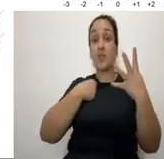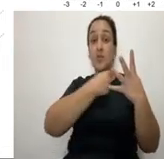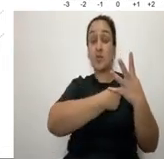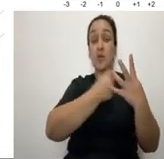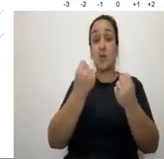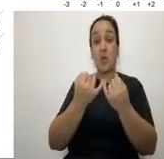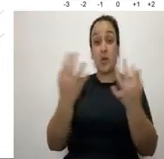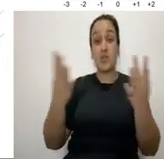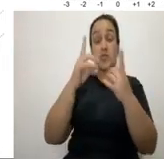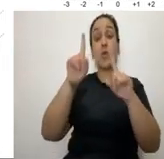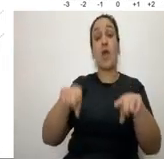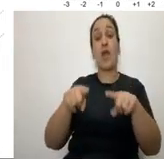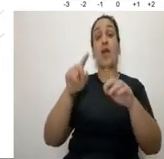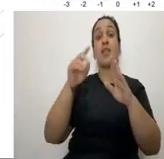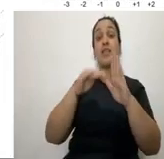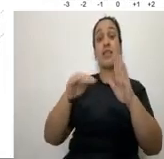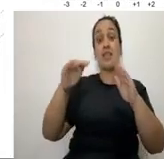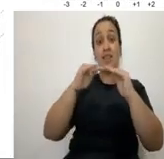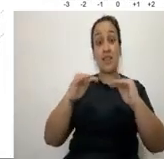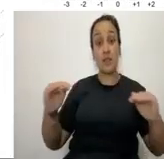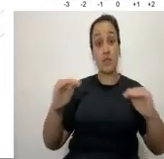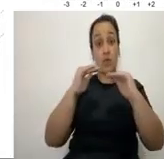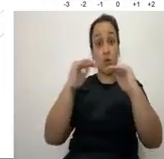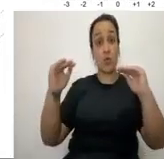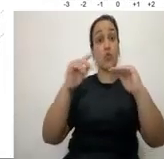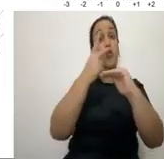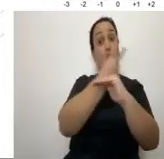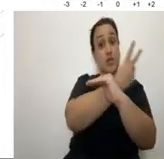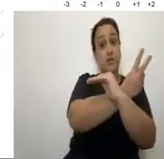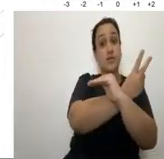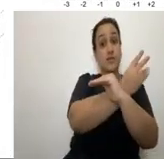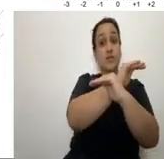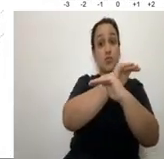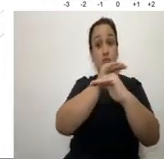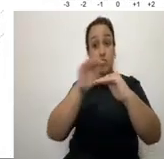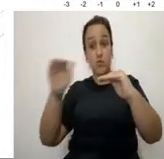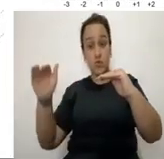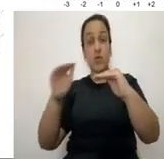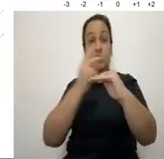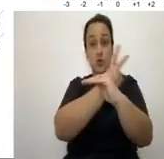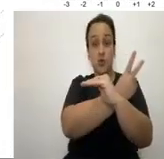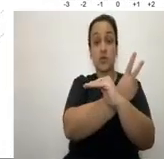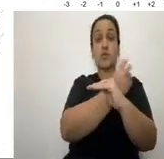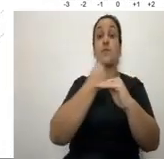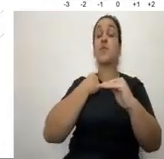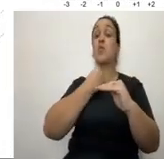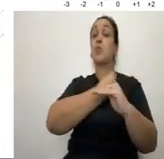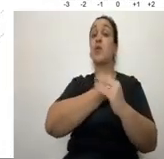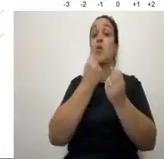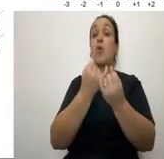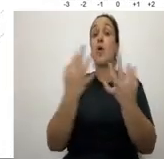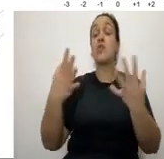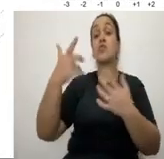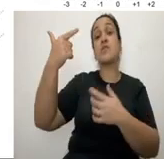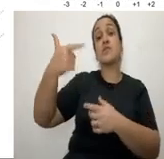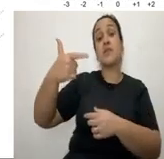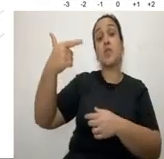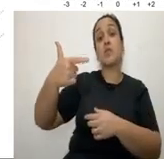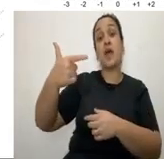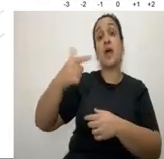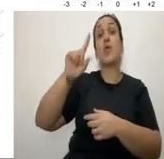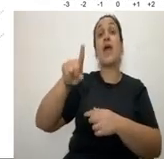números quânticos para esse elétron vai ser nível 2, porque está aqui no nível 2.